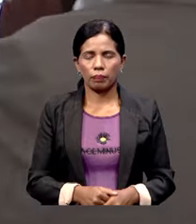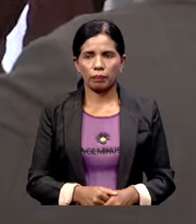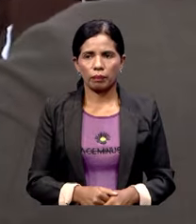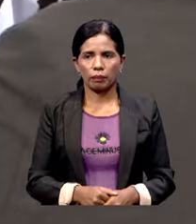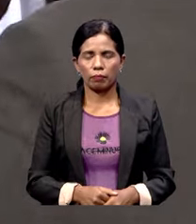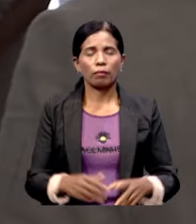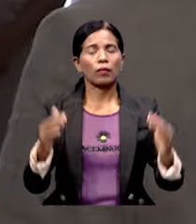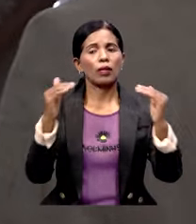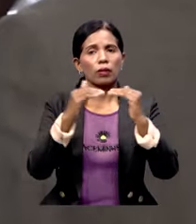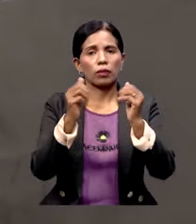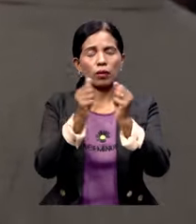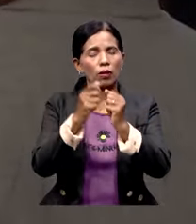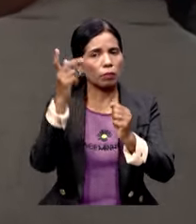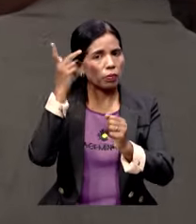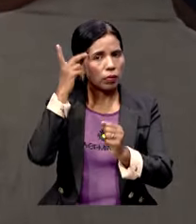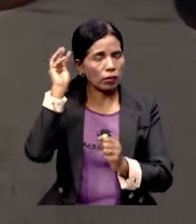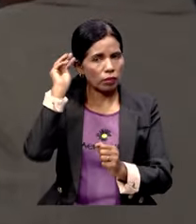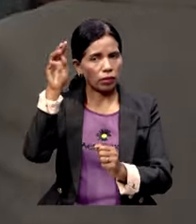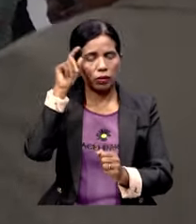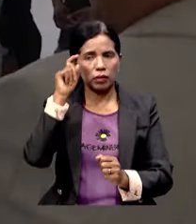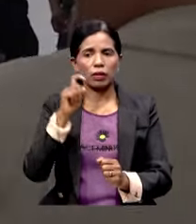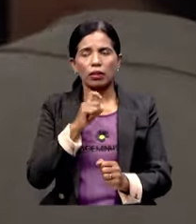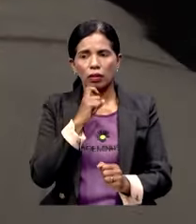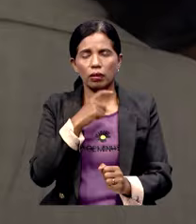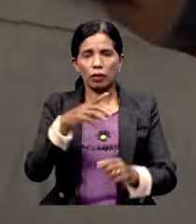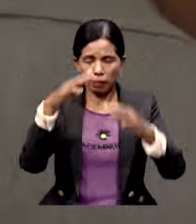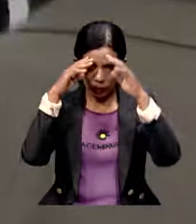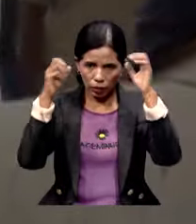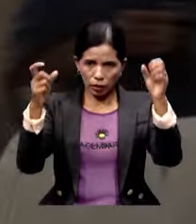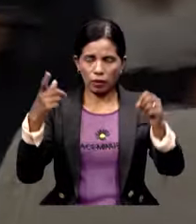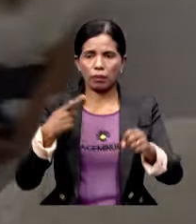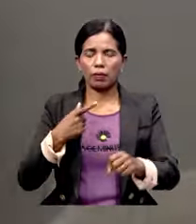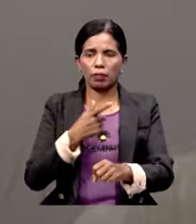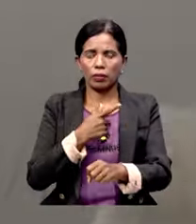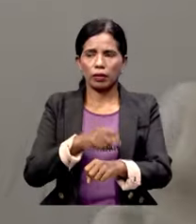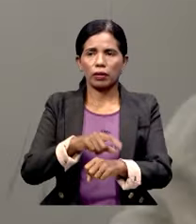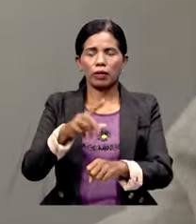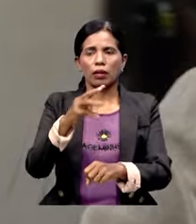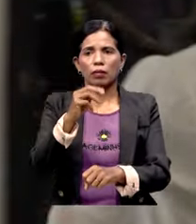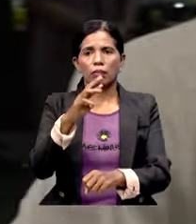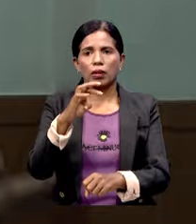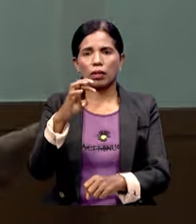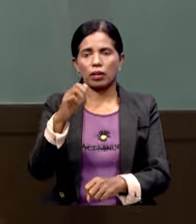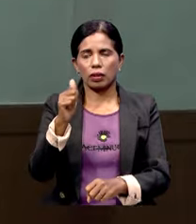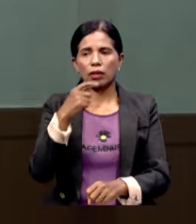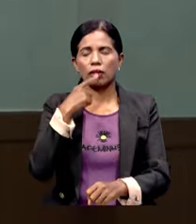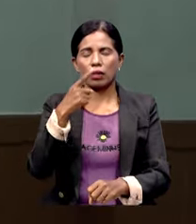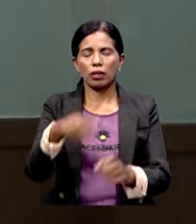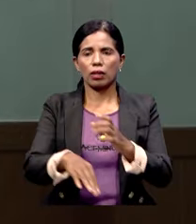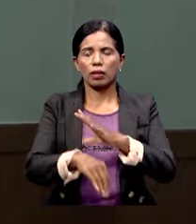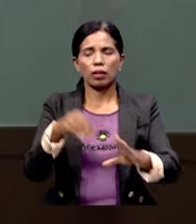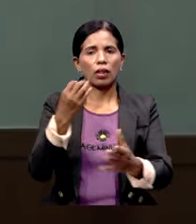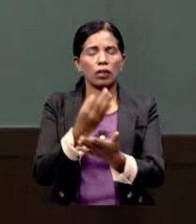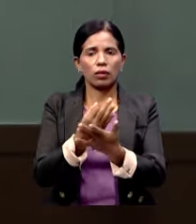Foi um encontro com o primeiro-ministro Kairala Xanana Guzmão, presidente do Parlamento Nacional Maria Fernanda Lai Hateten. A sai subsídio e